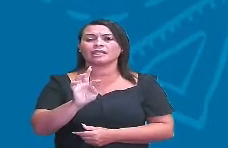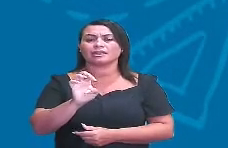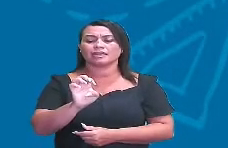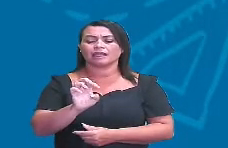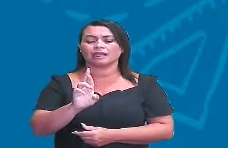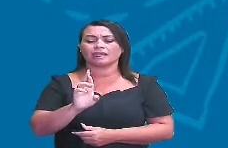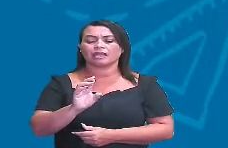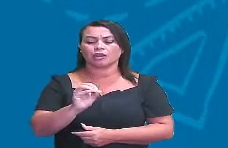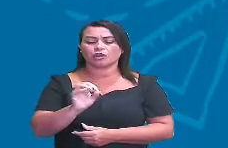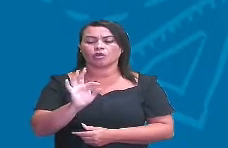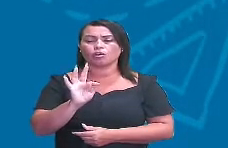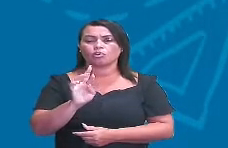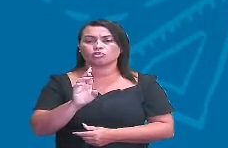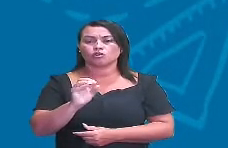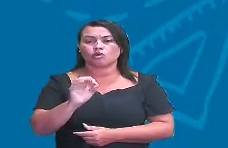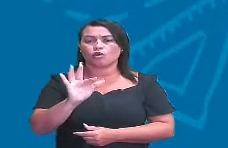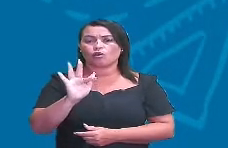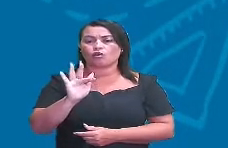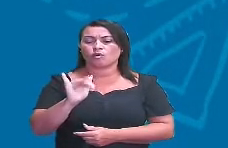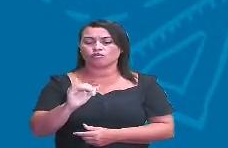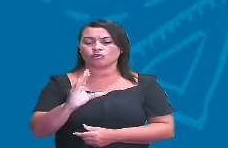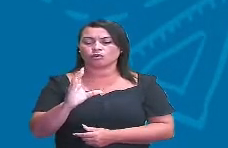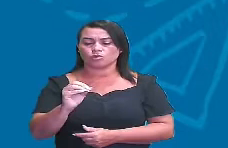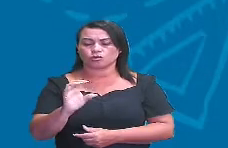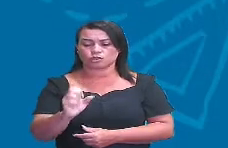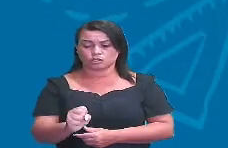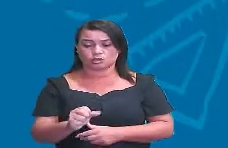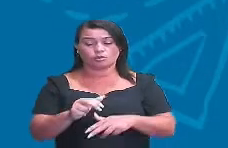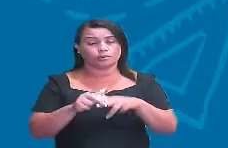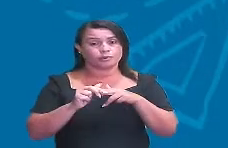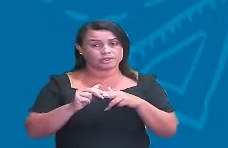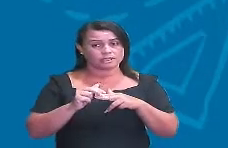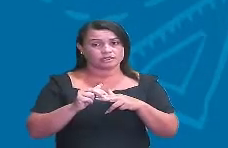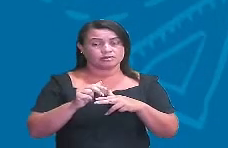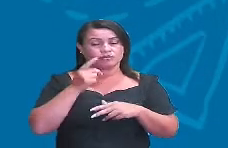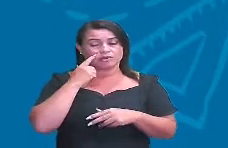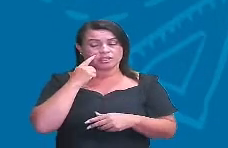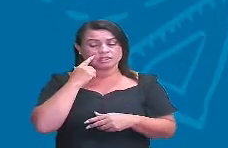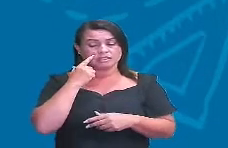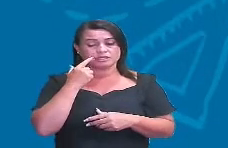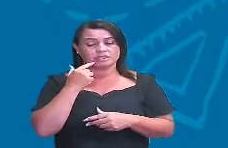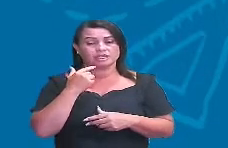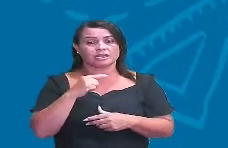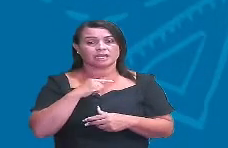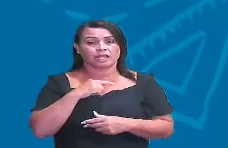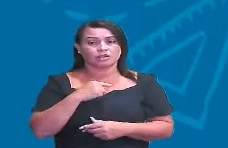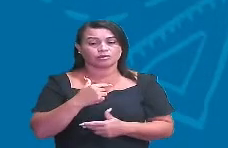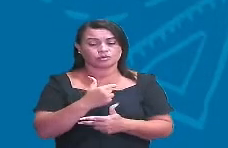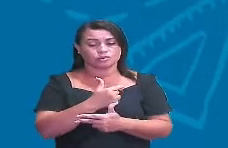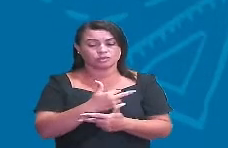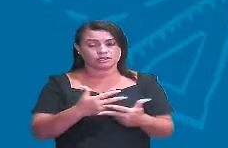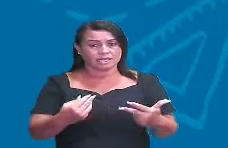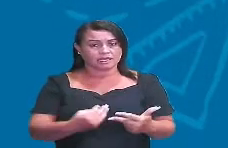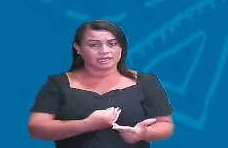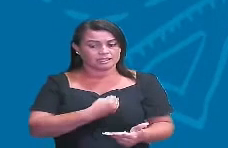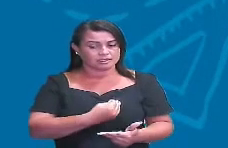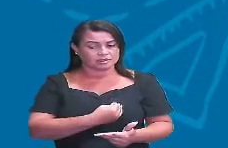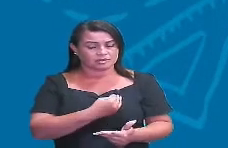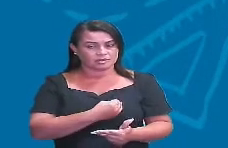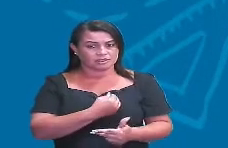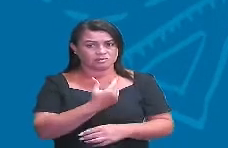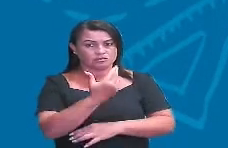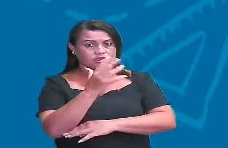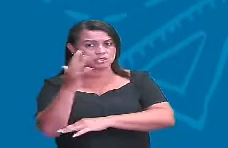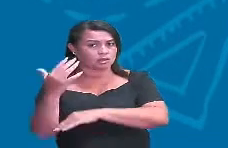heterótrofos, tá certo? Portanto, recapitulando, os seres vivos, que no caso são os vegetais, são